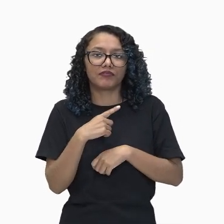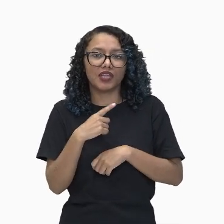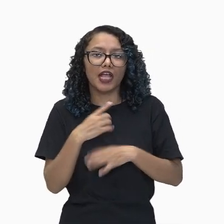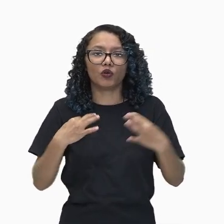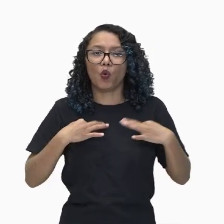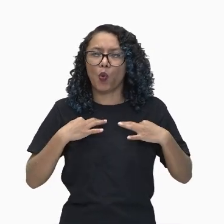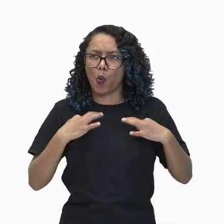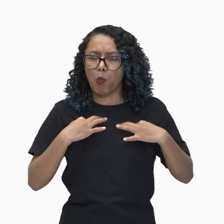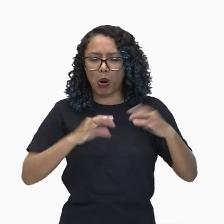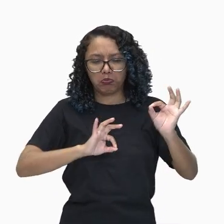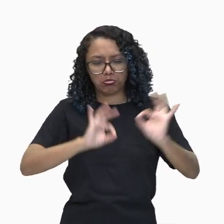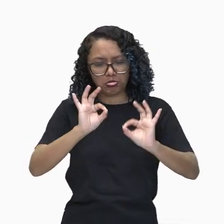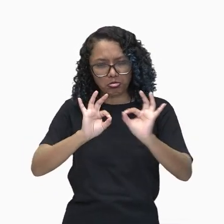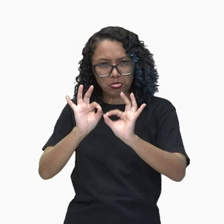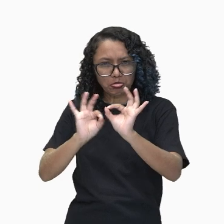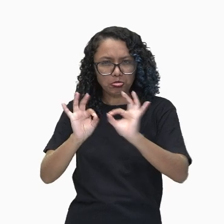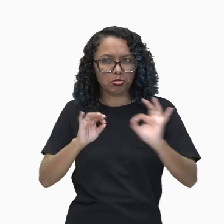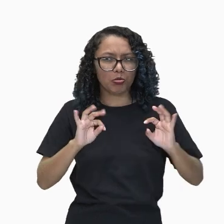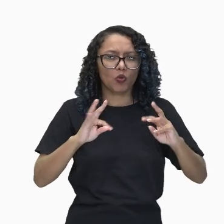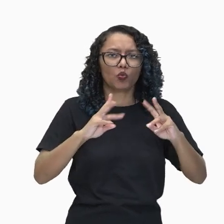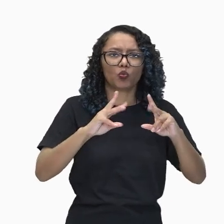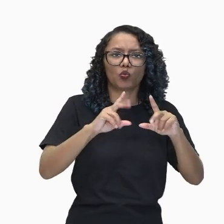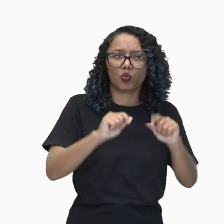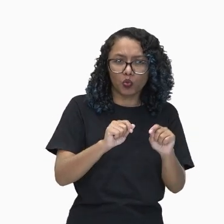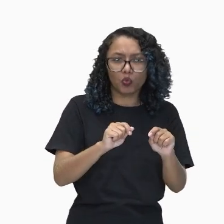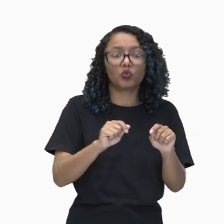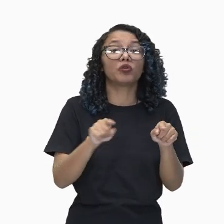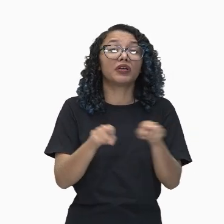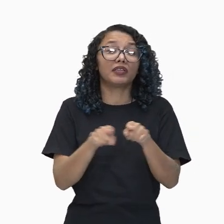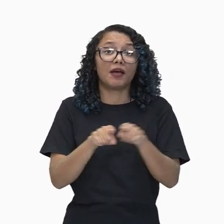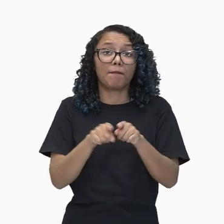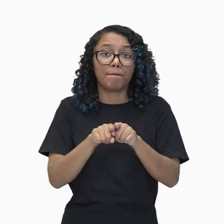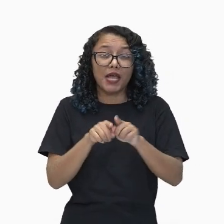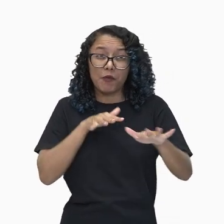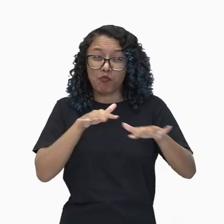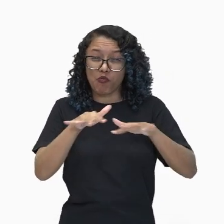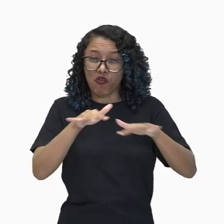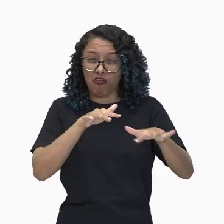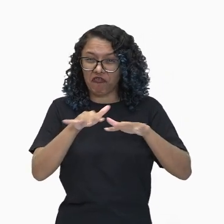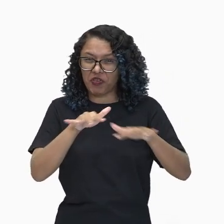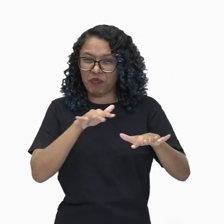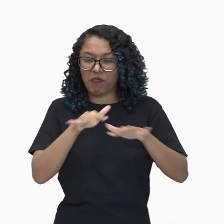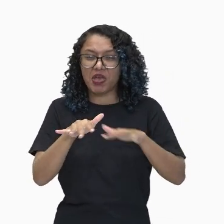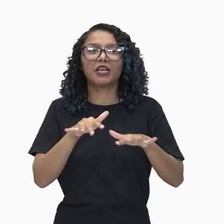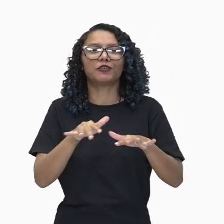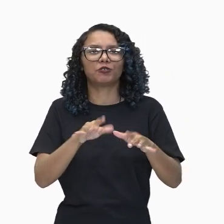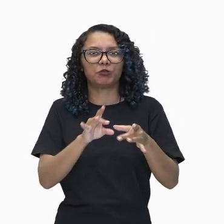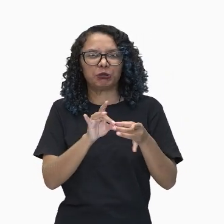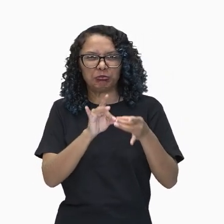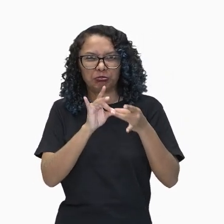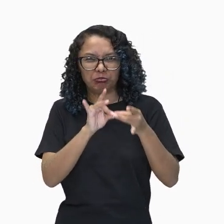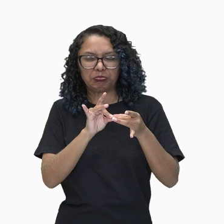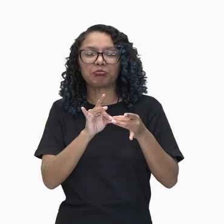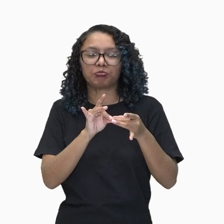cênico e, às vezes, coreografia intricada. Ou seja, uma